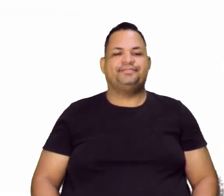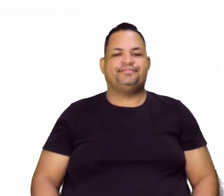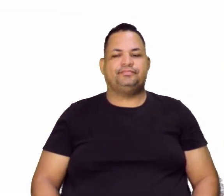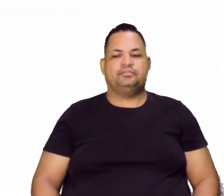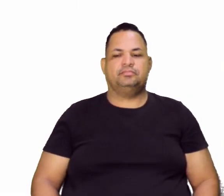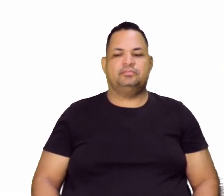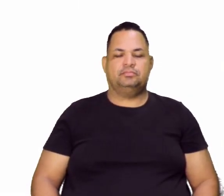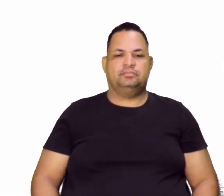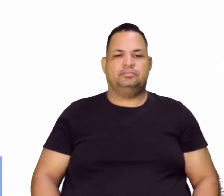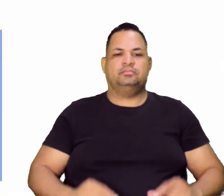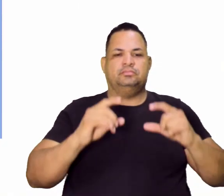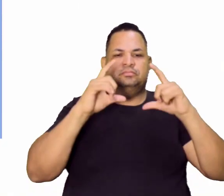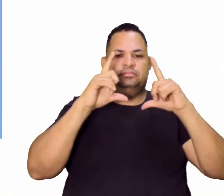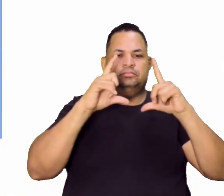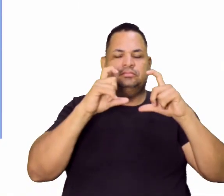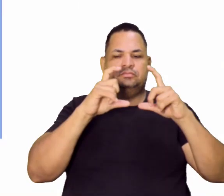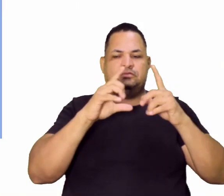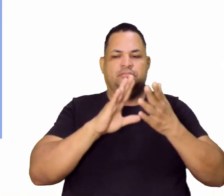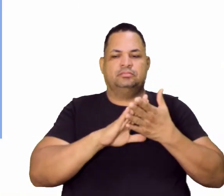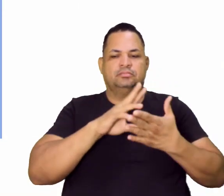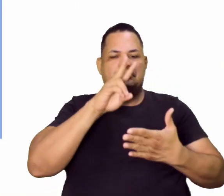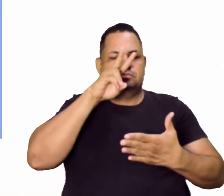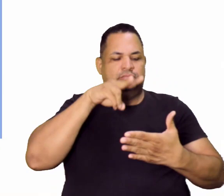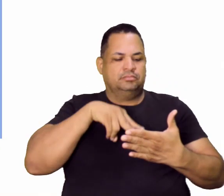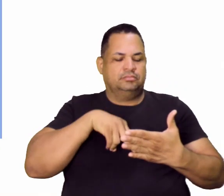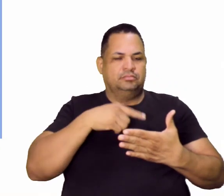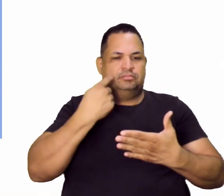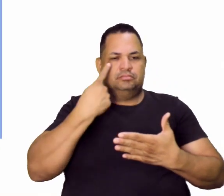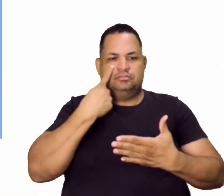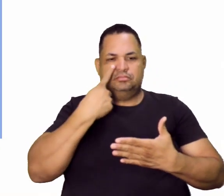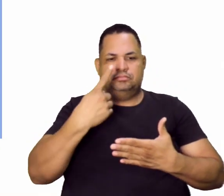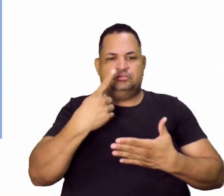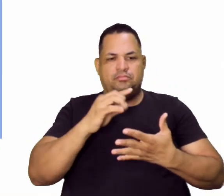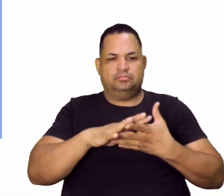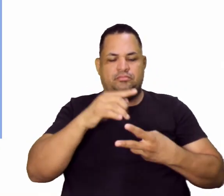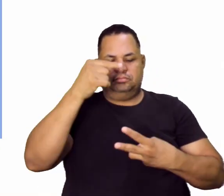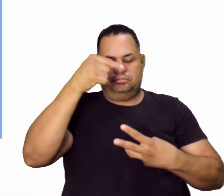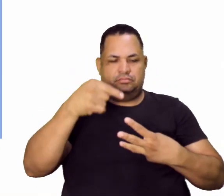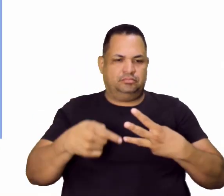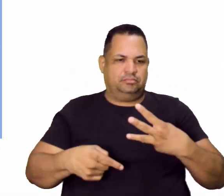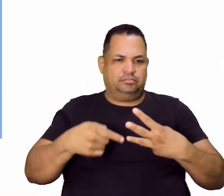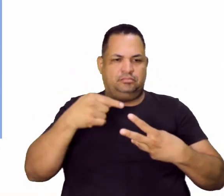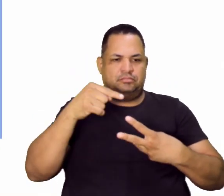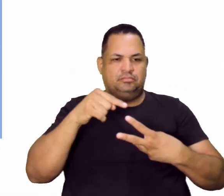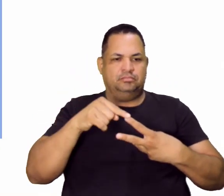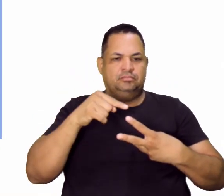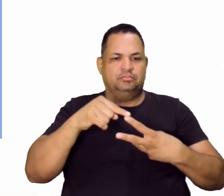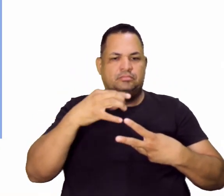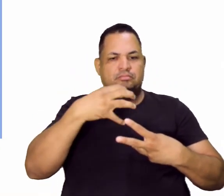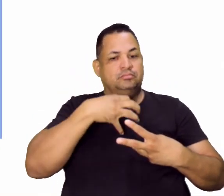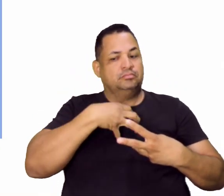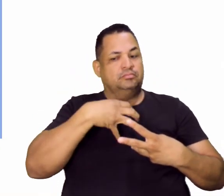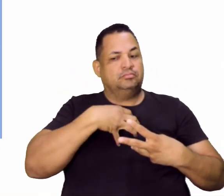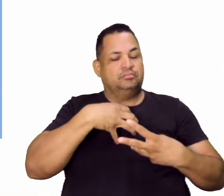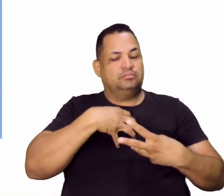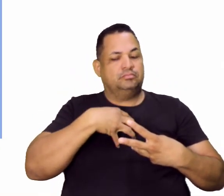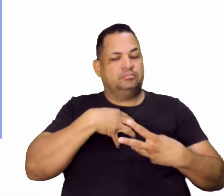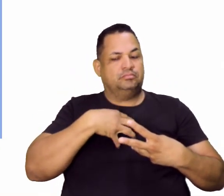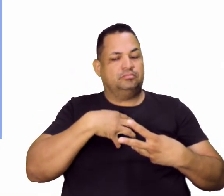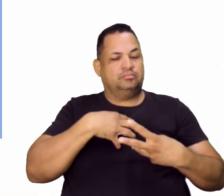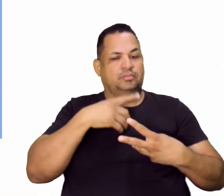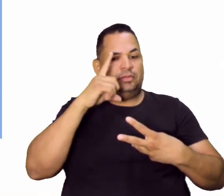a fotografia? Para ler a fotografia é preciso passar por 3 níveis. Os sentimentos